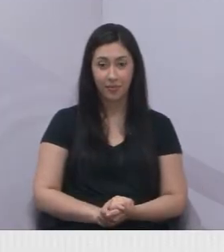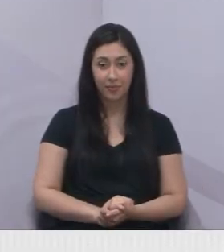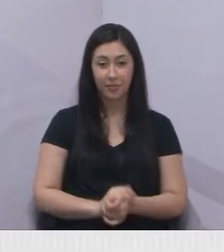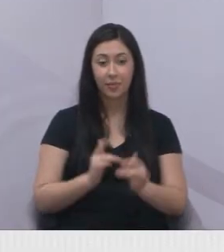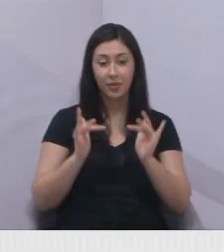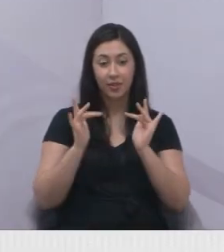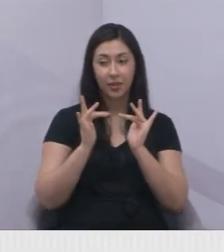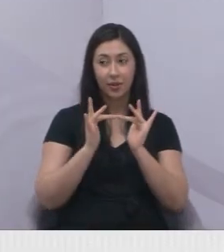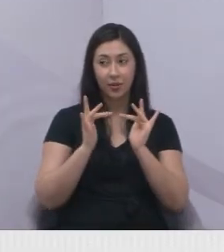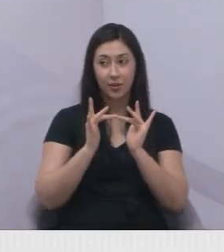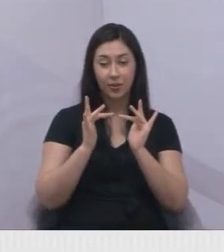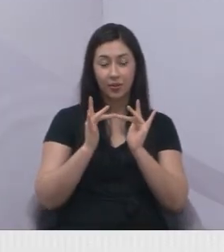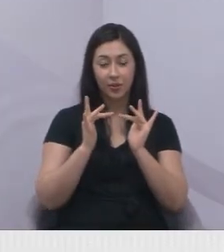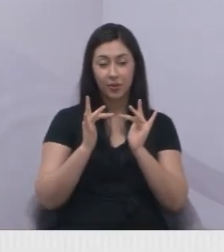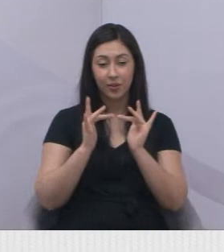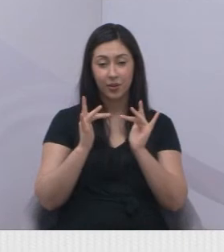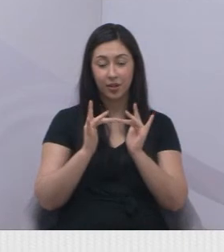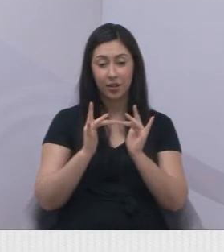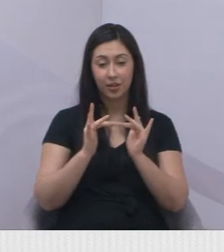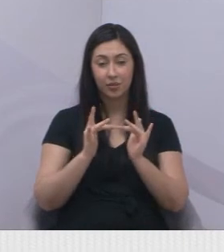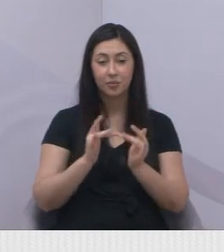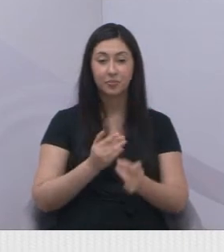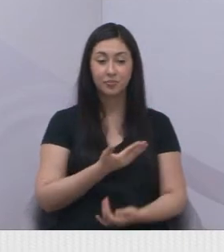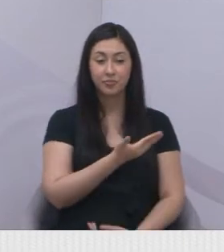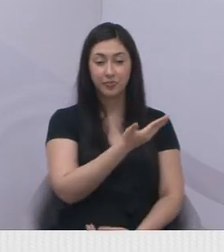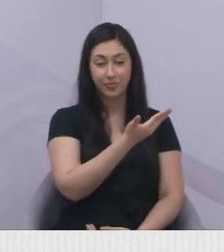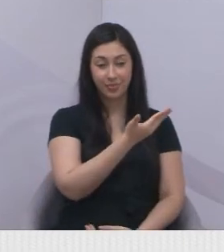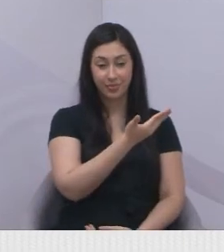Meus contatos, telefone